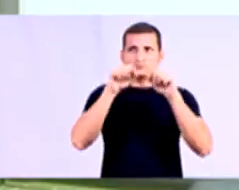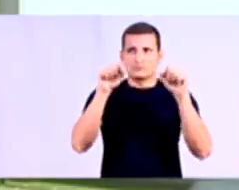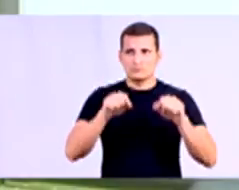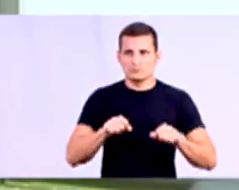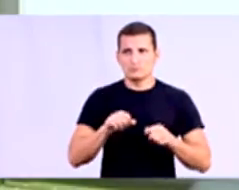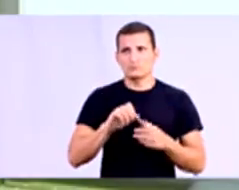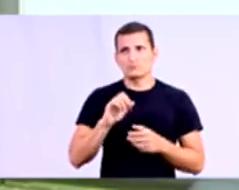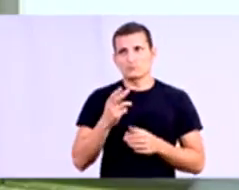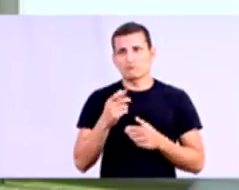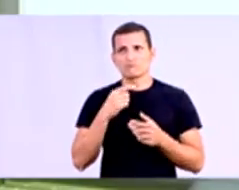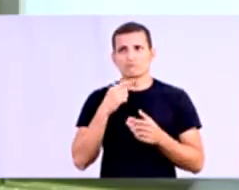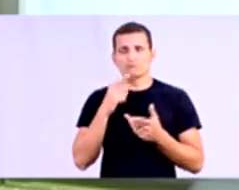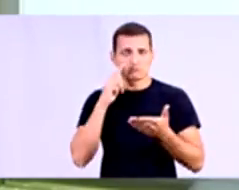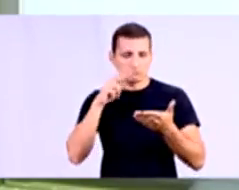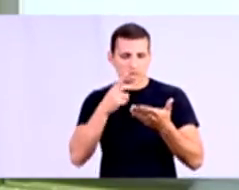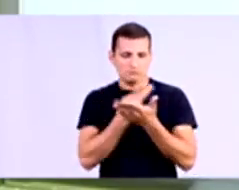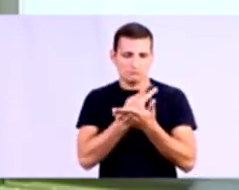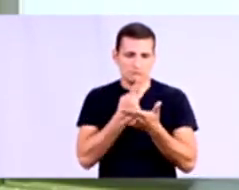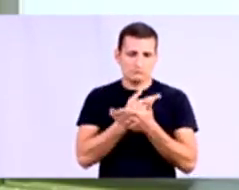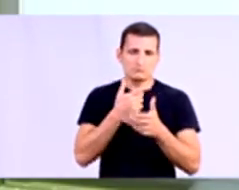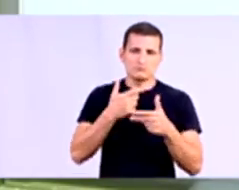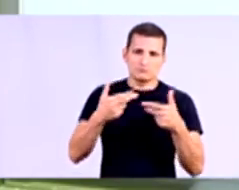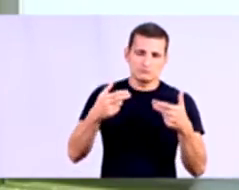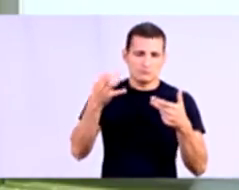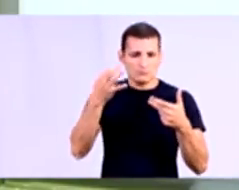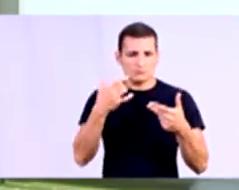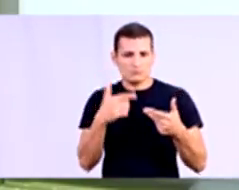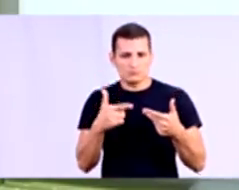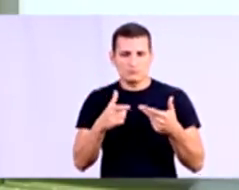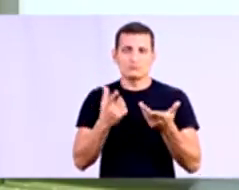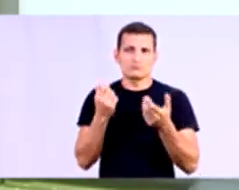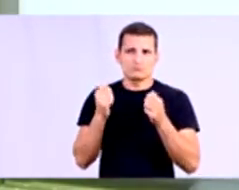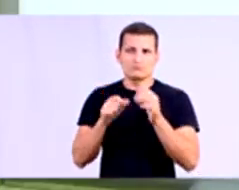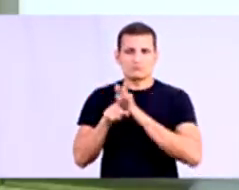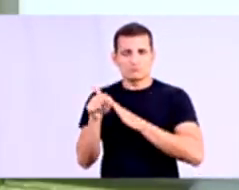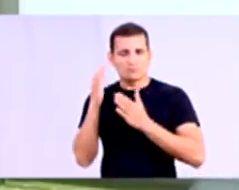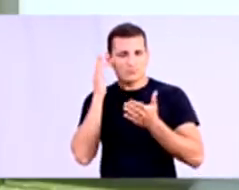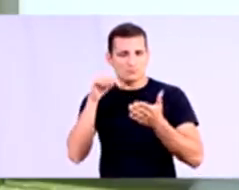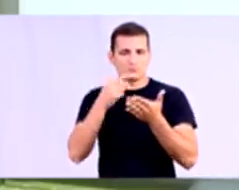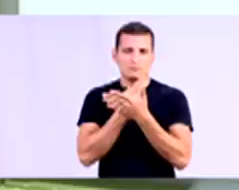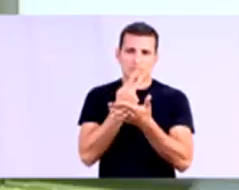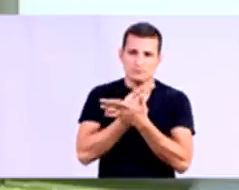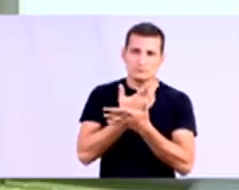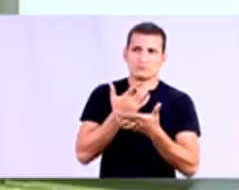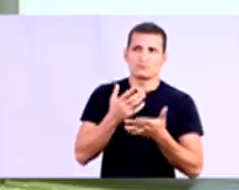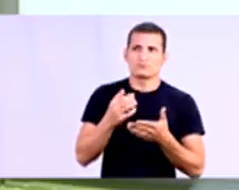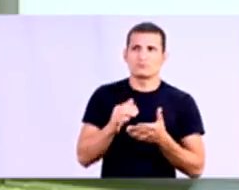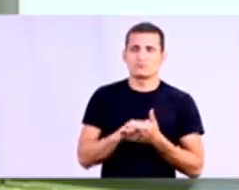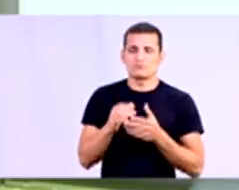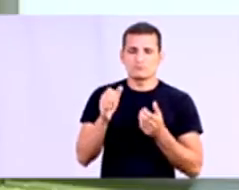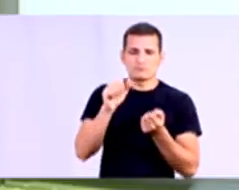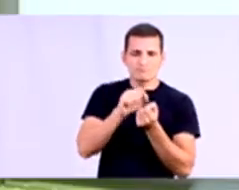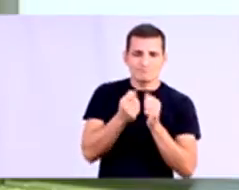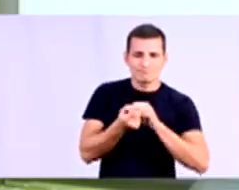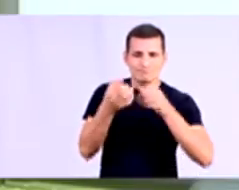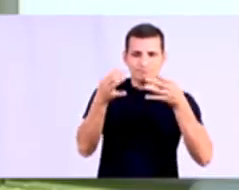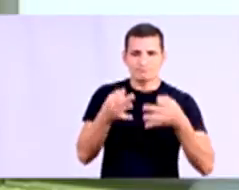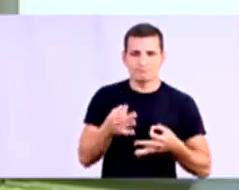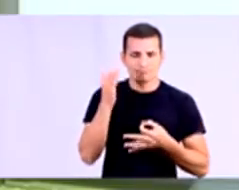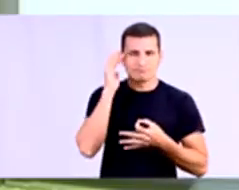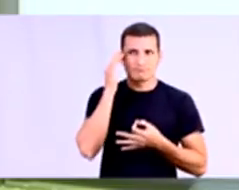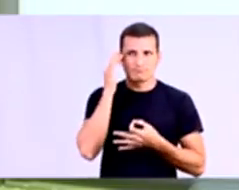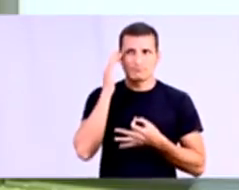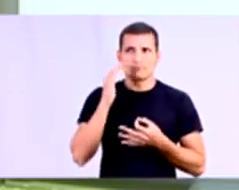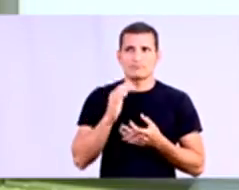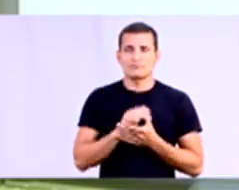repente, o analista viu alguma coisa que não é da forma correta, não, acho que isso aqui está errado, e adequar para um entendimento